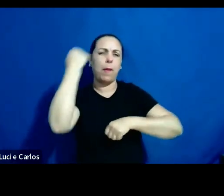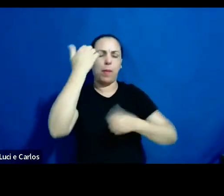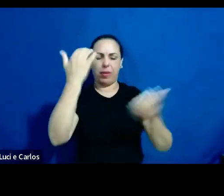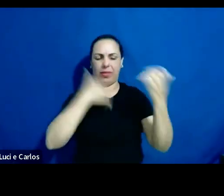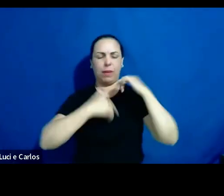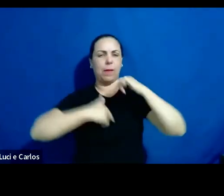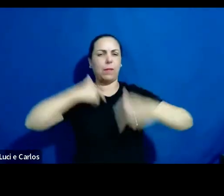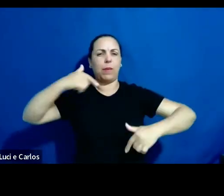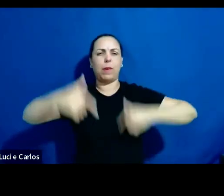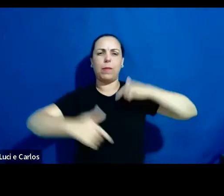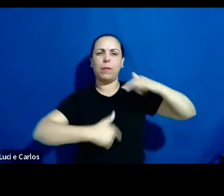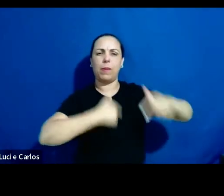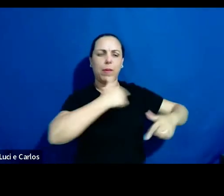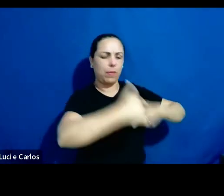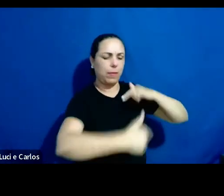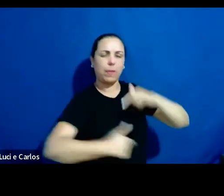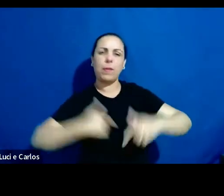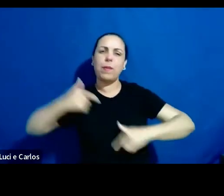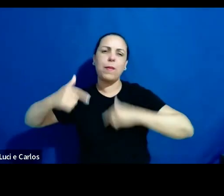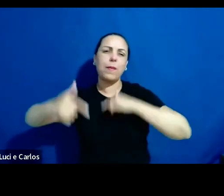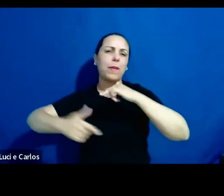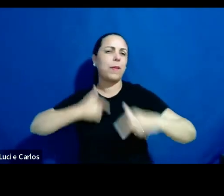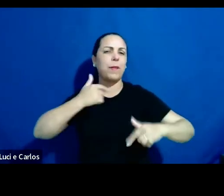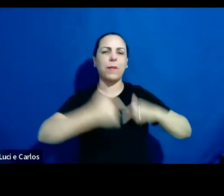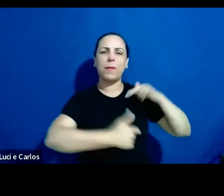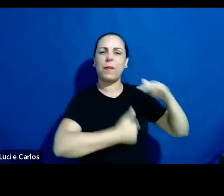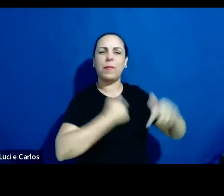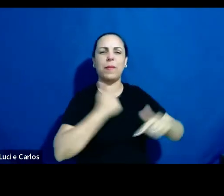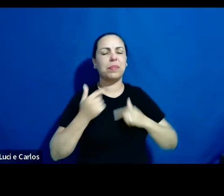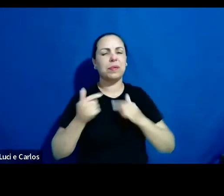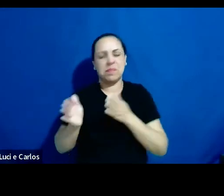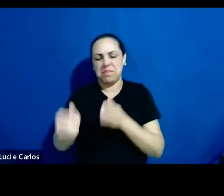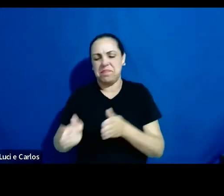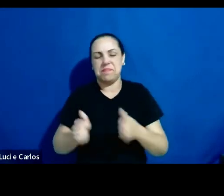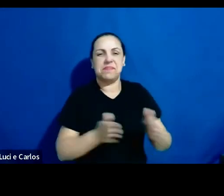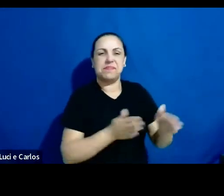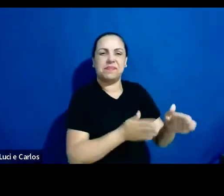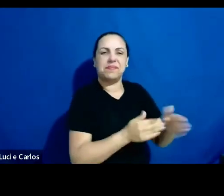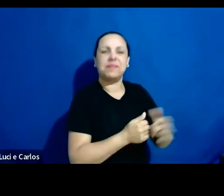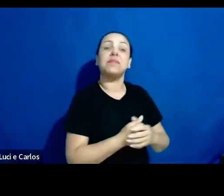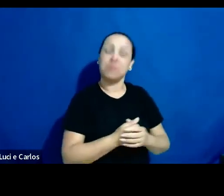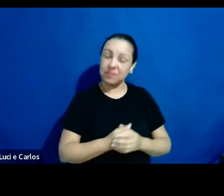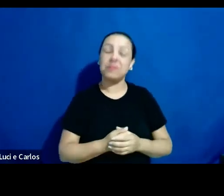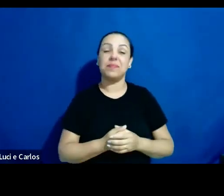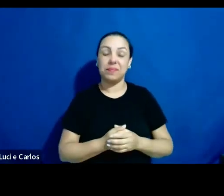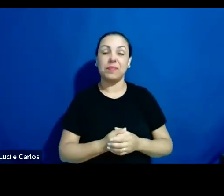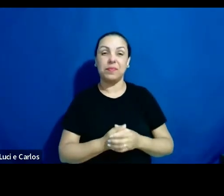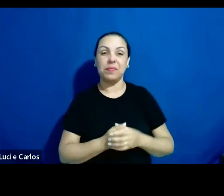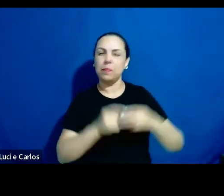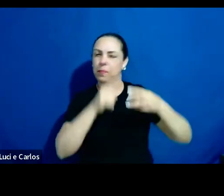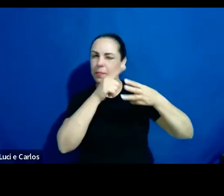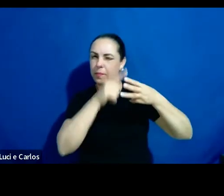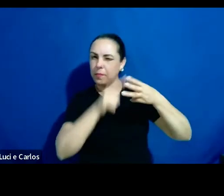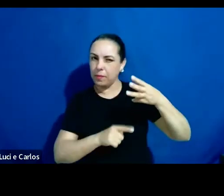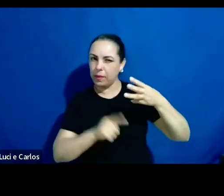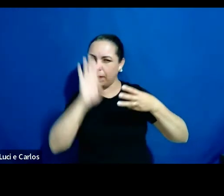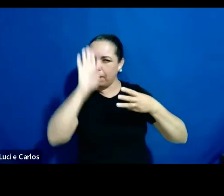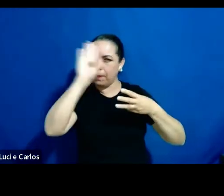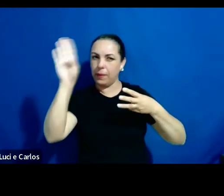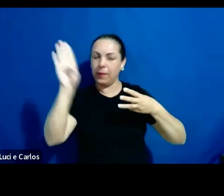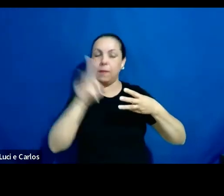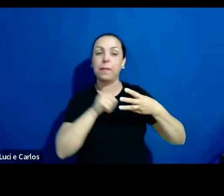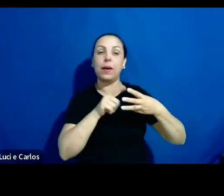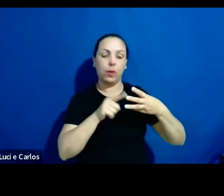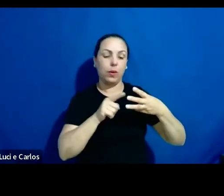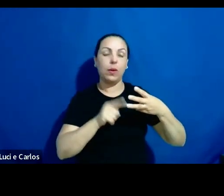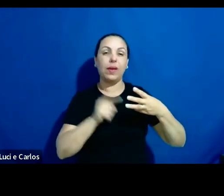as áreas, né, do nosso corpo. Portanto, ele faz 3 pontos básicos para a manutenção